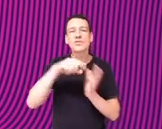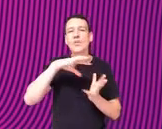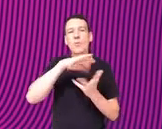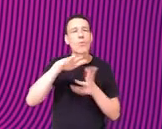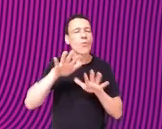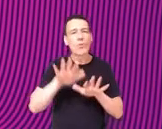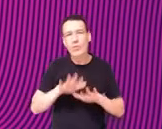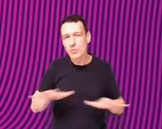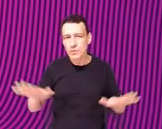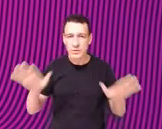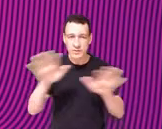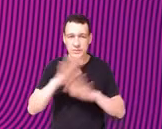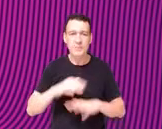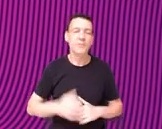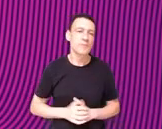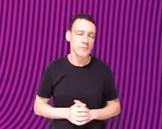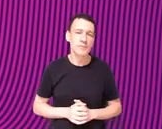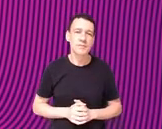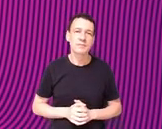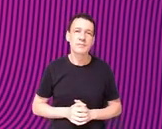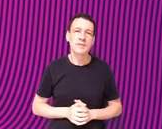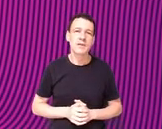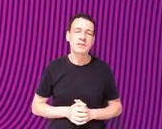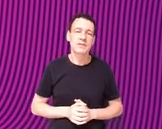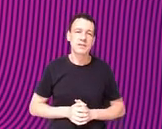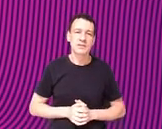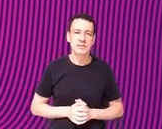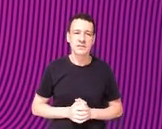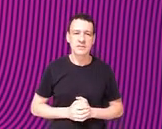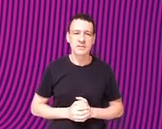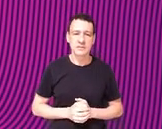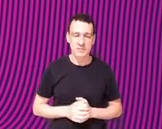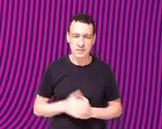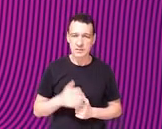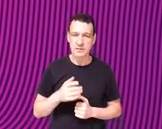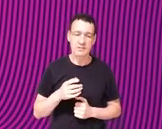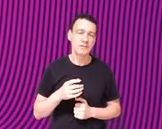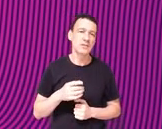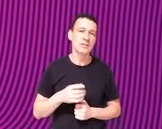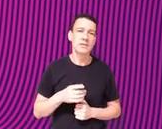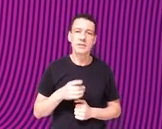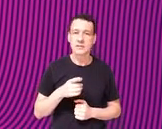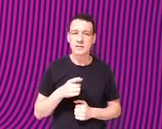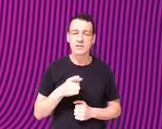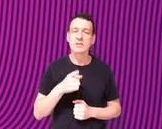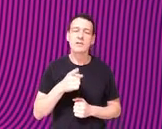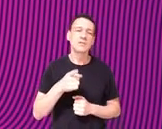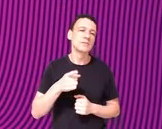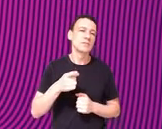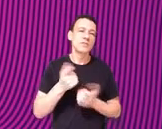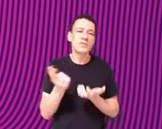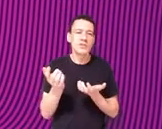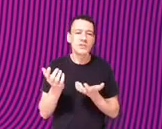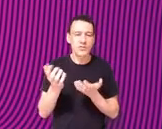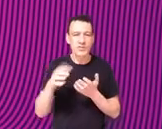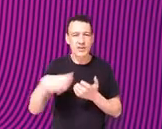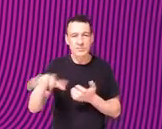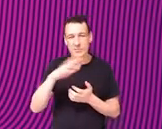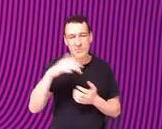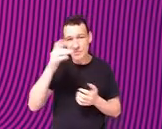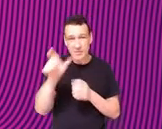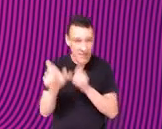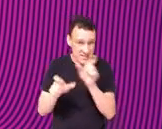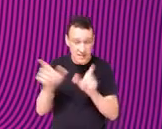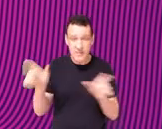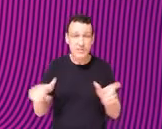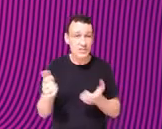responsável por uma parte significativa da mortalidade também em populações jovens, e o que é dramático é que